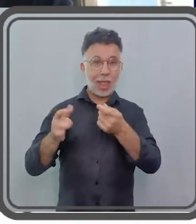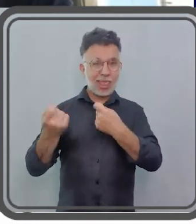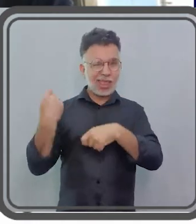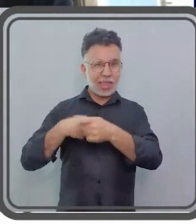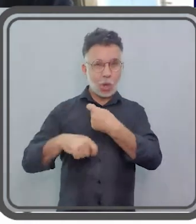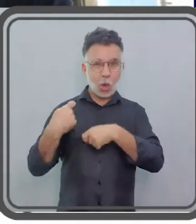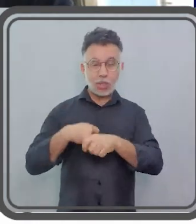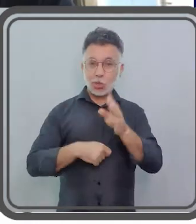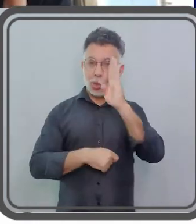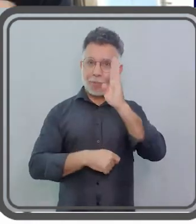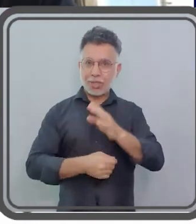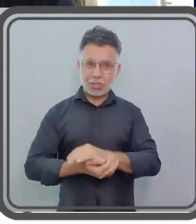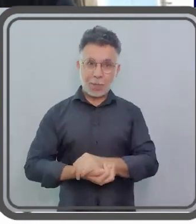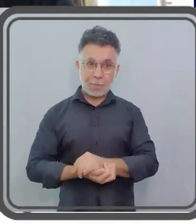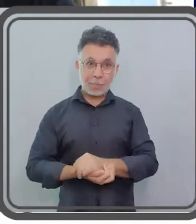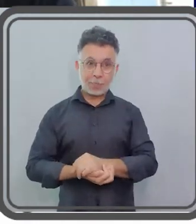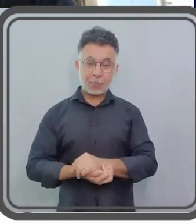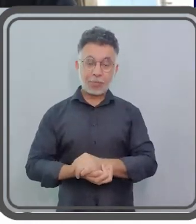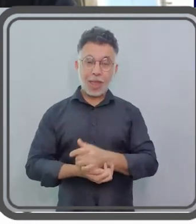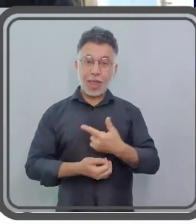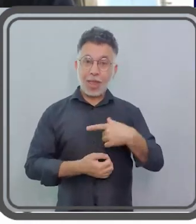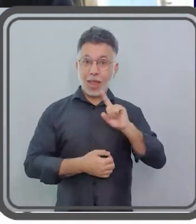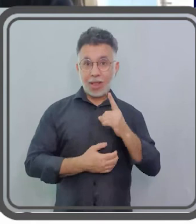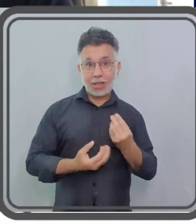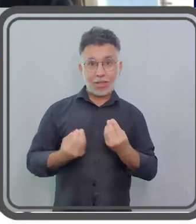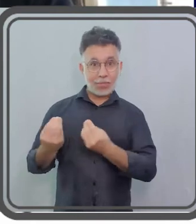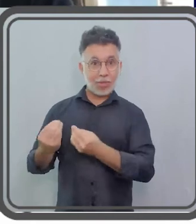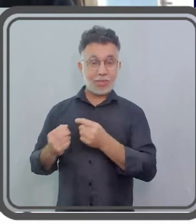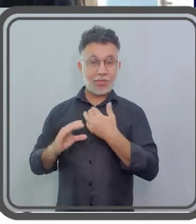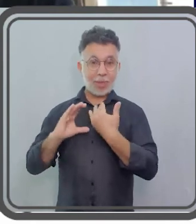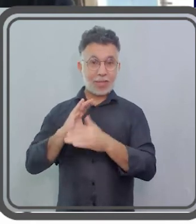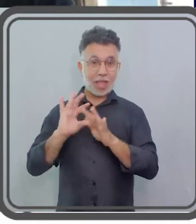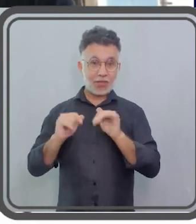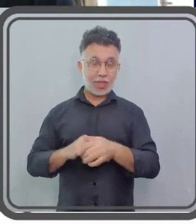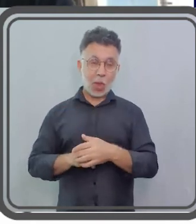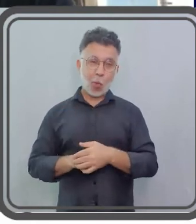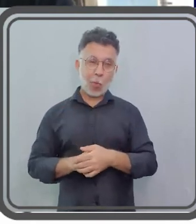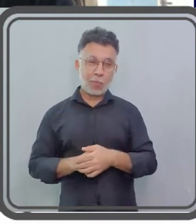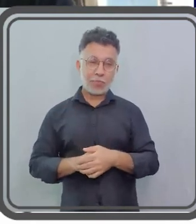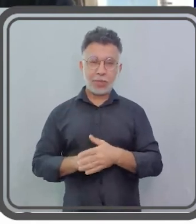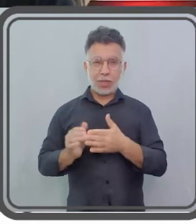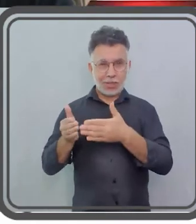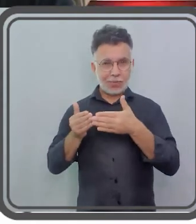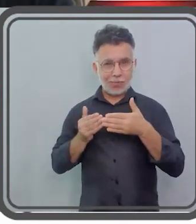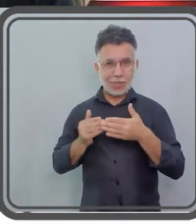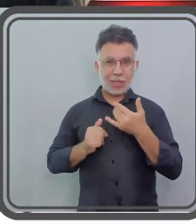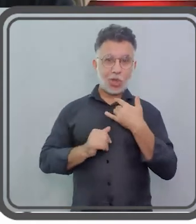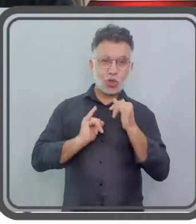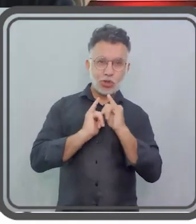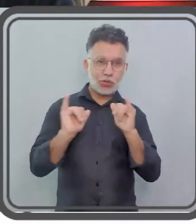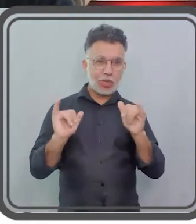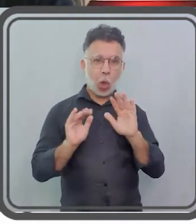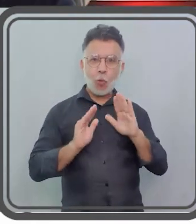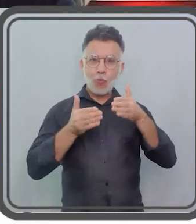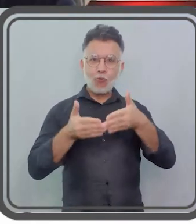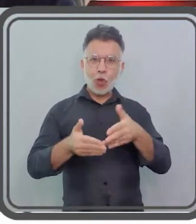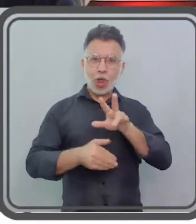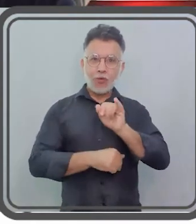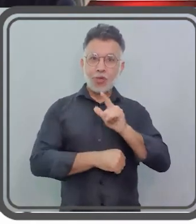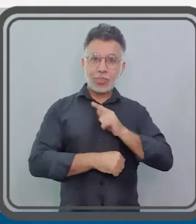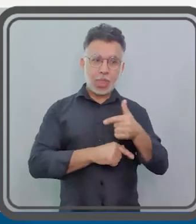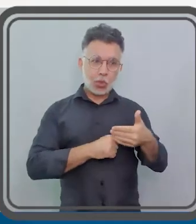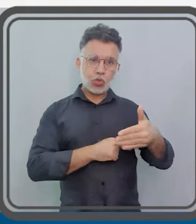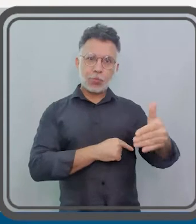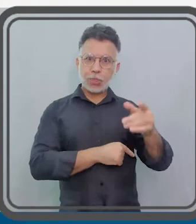do Brasil. Nestor, antes de passar para você fazer uma consideração final para a nossa audiência, se me permite, deixa eu divulgar um fórum que nós vamos ter aqui nos